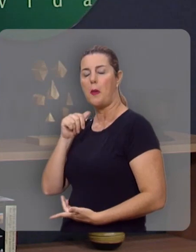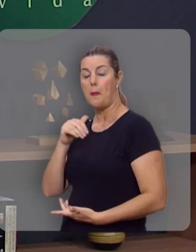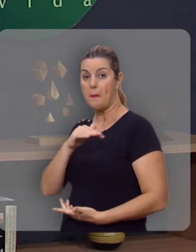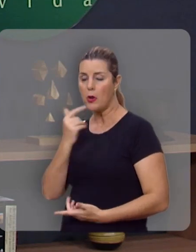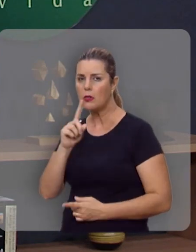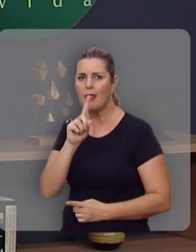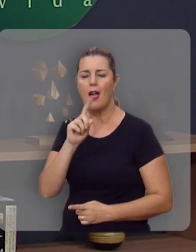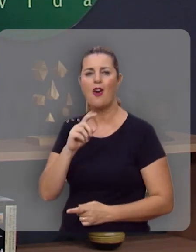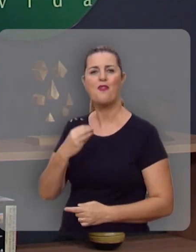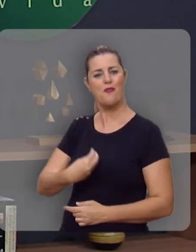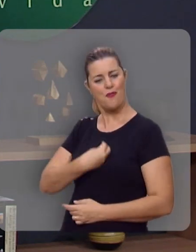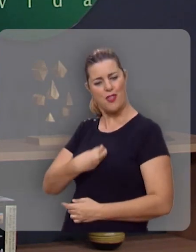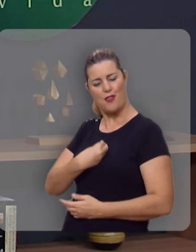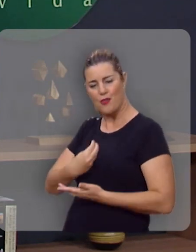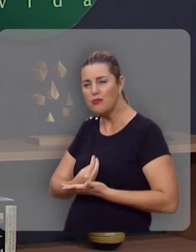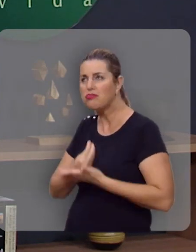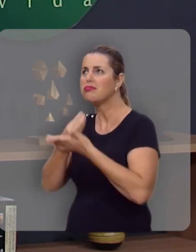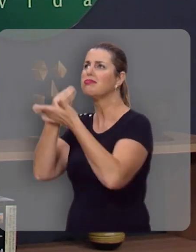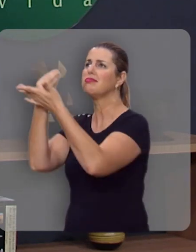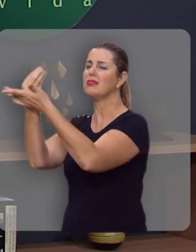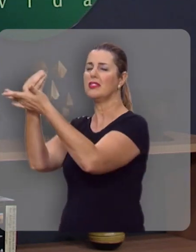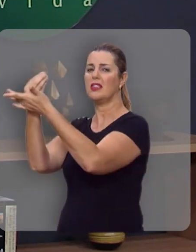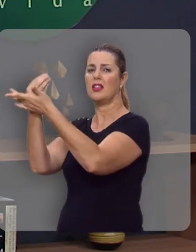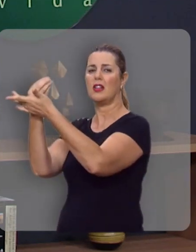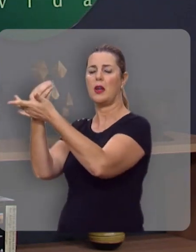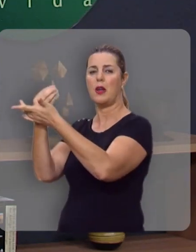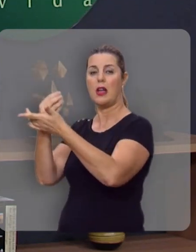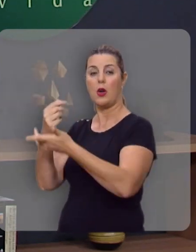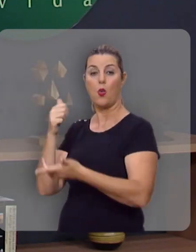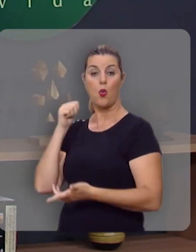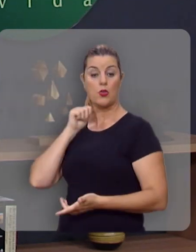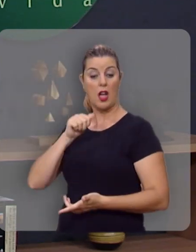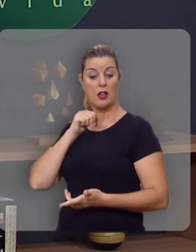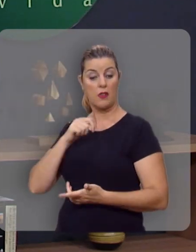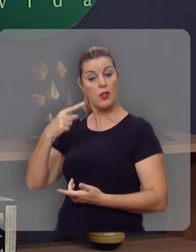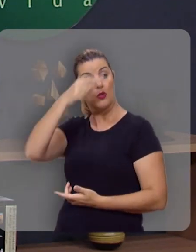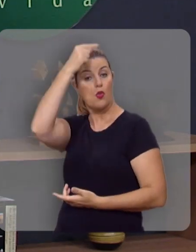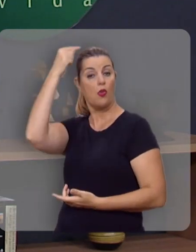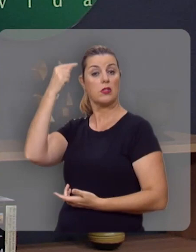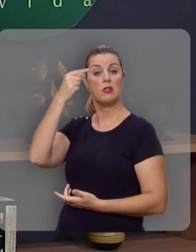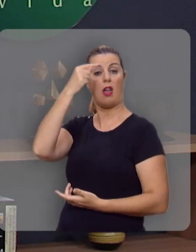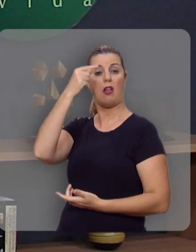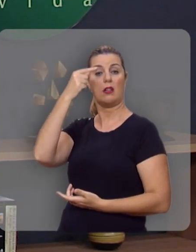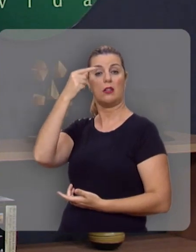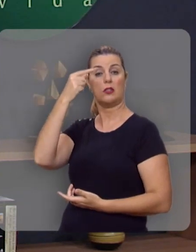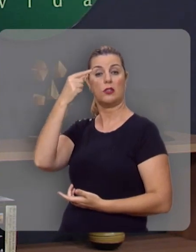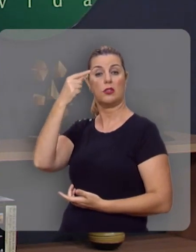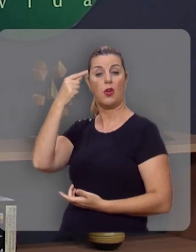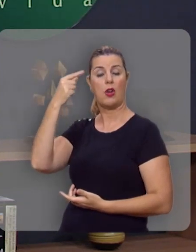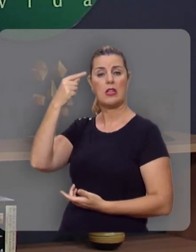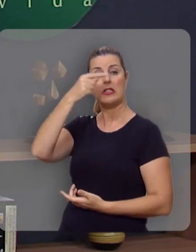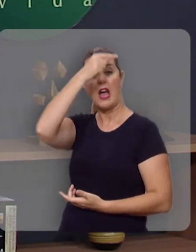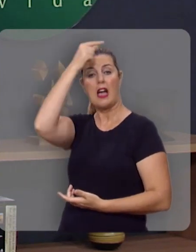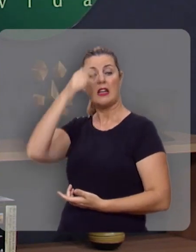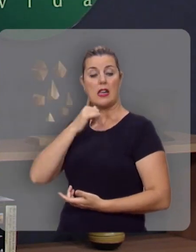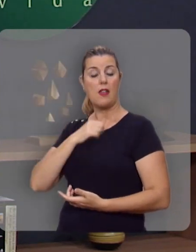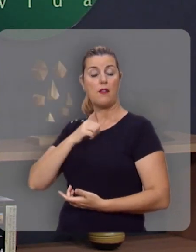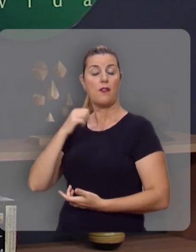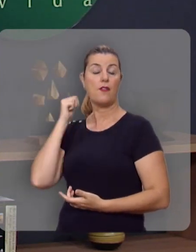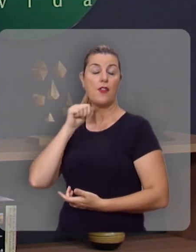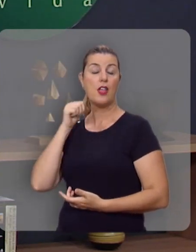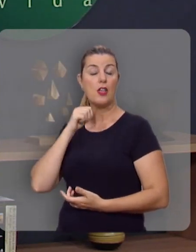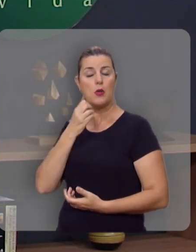sacrifício morto, não, como sacrifício vivo. Como sacrifício impuro, não, como sacrifício santo. Como sacrifício desagradável,